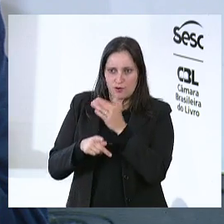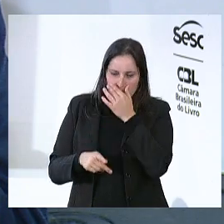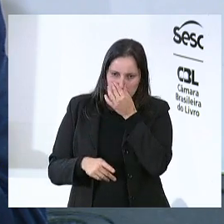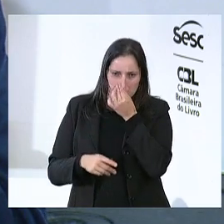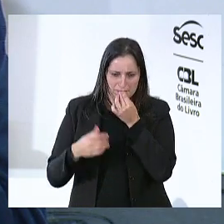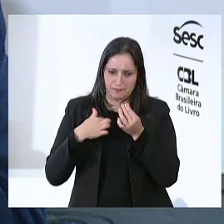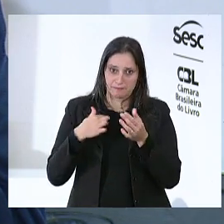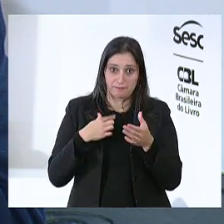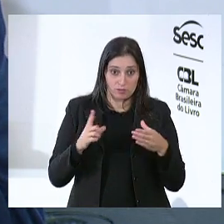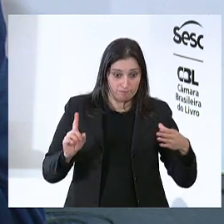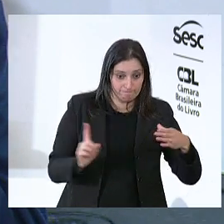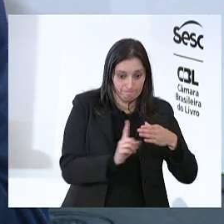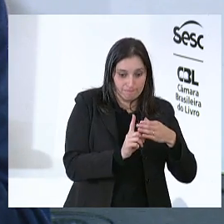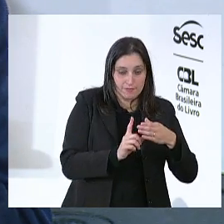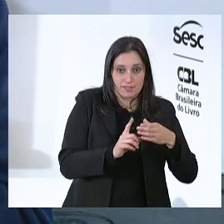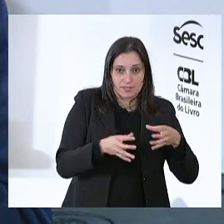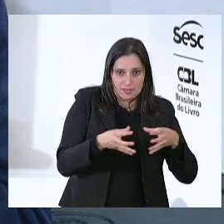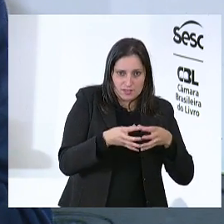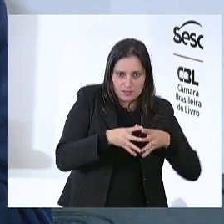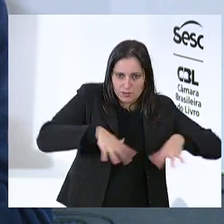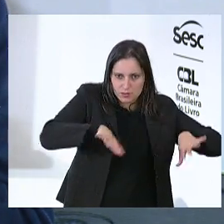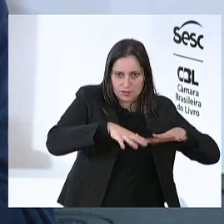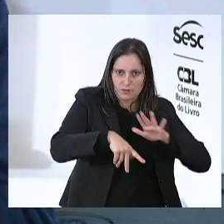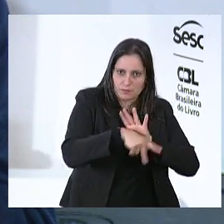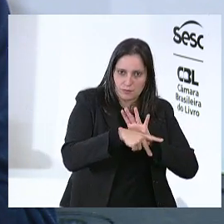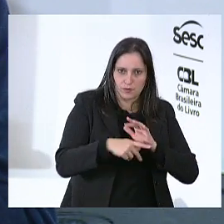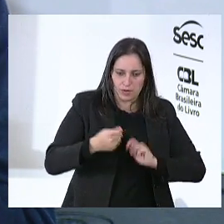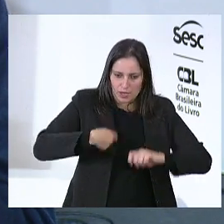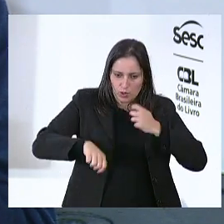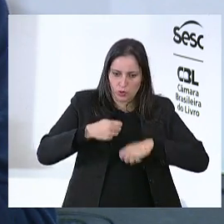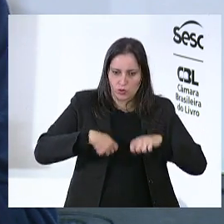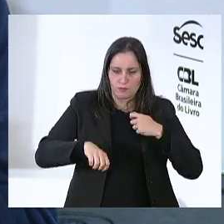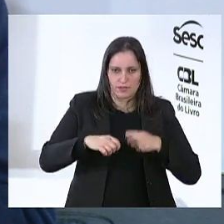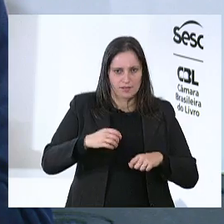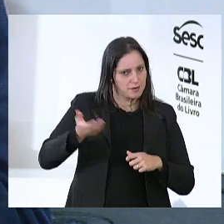economia, era no tempo do Recife, né?